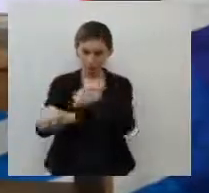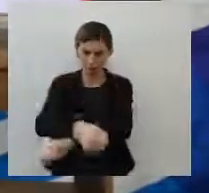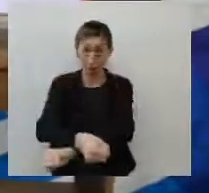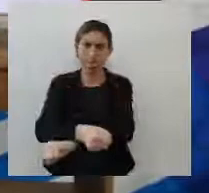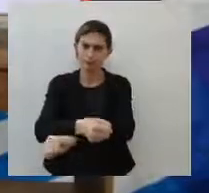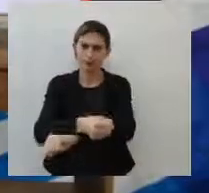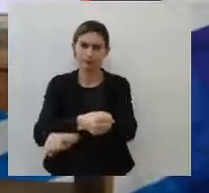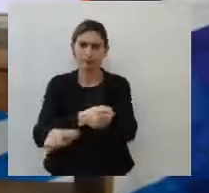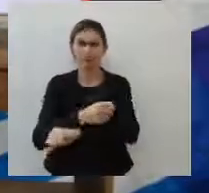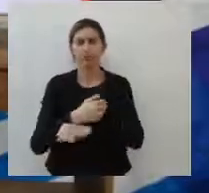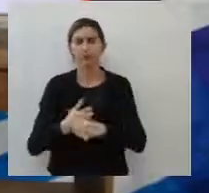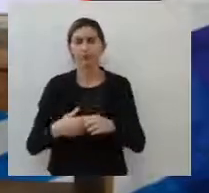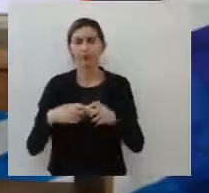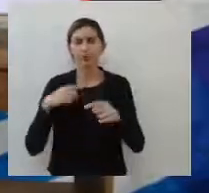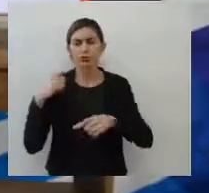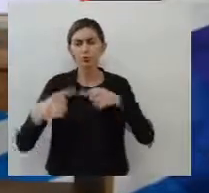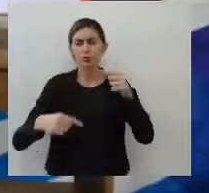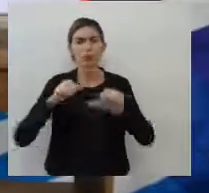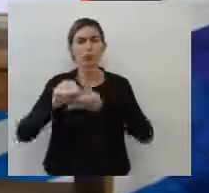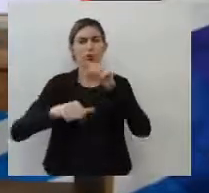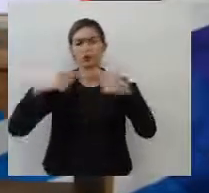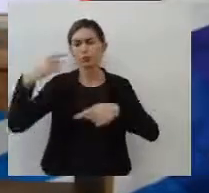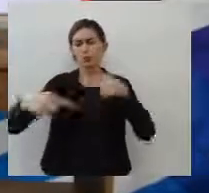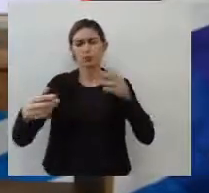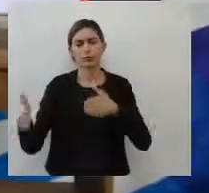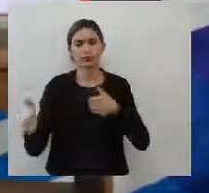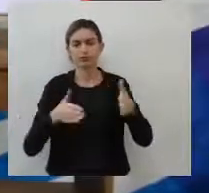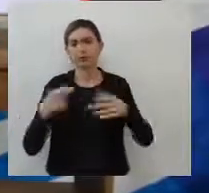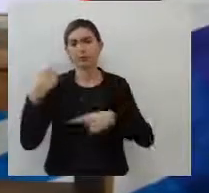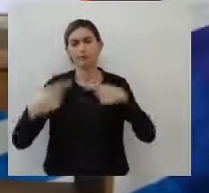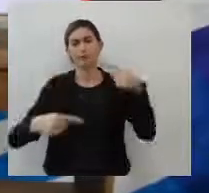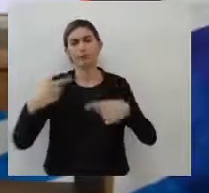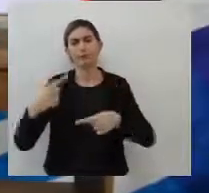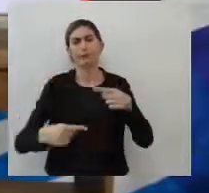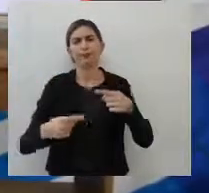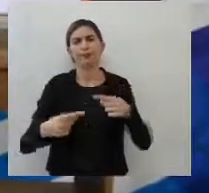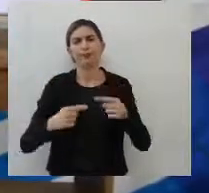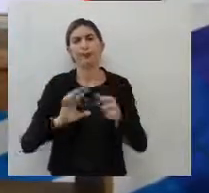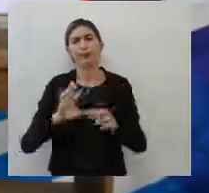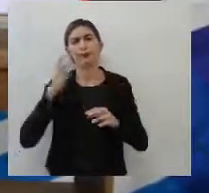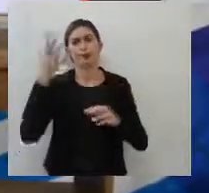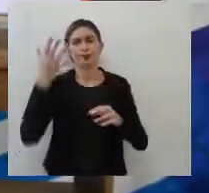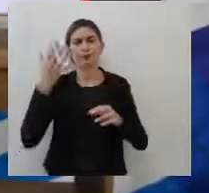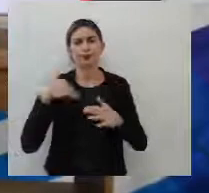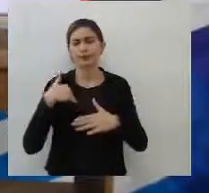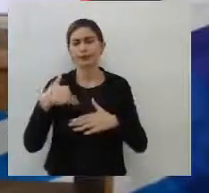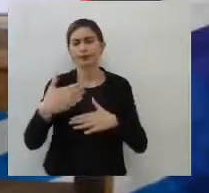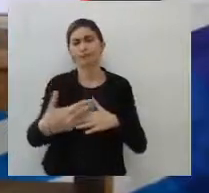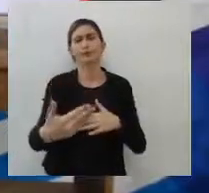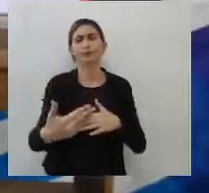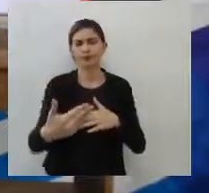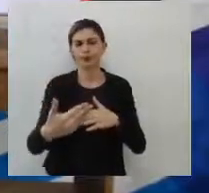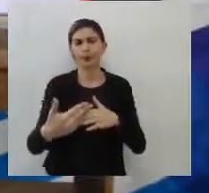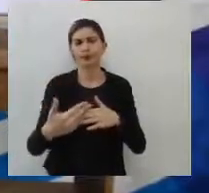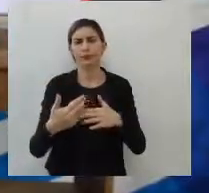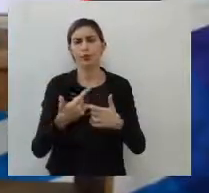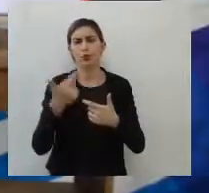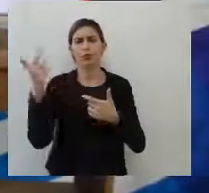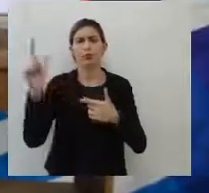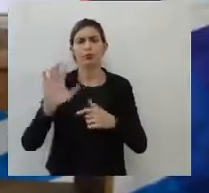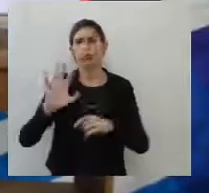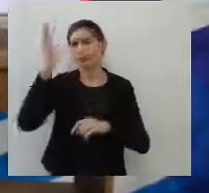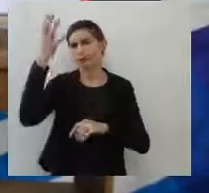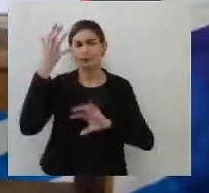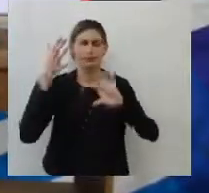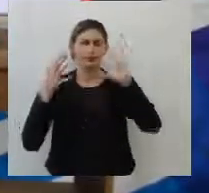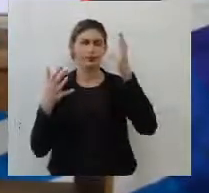impacto na conjuntura política do período, resultando em desdobramentos que levarão os outros